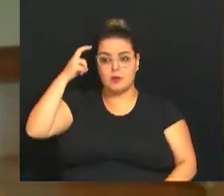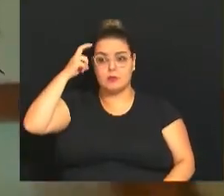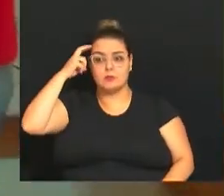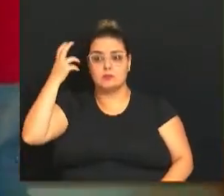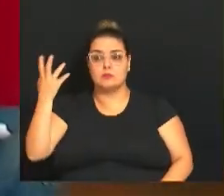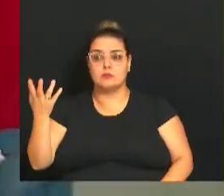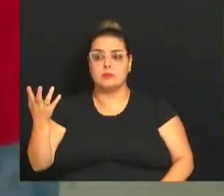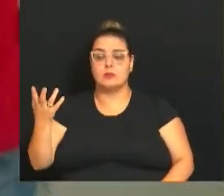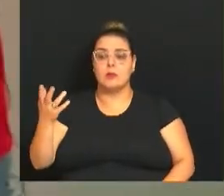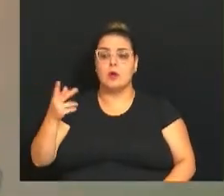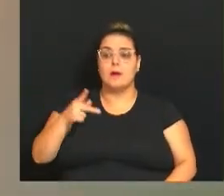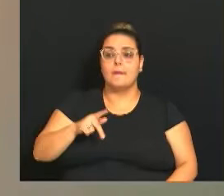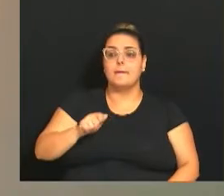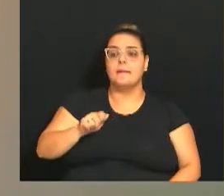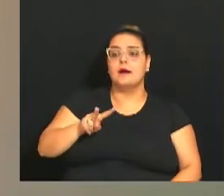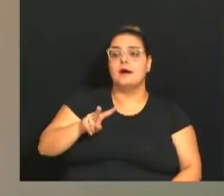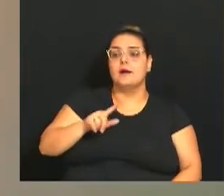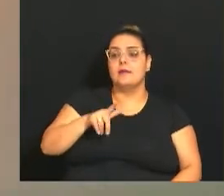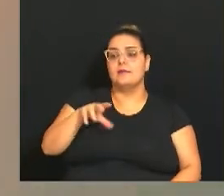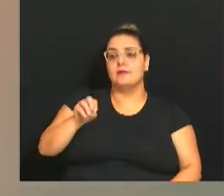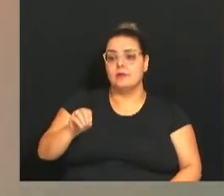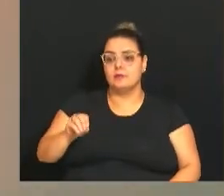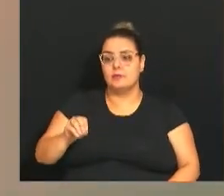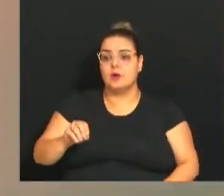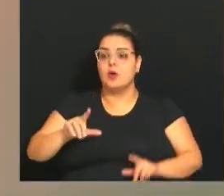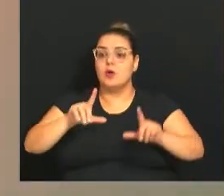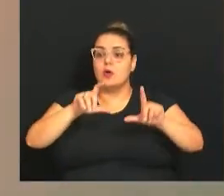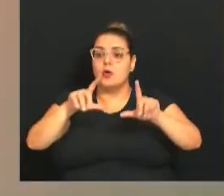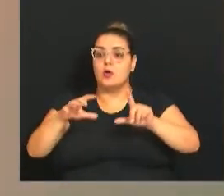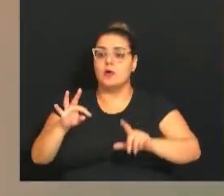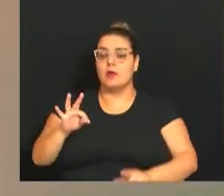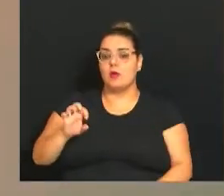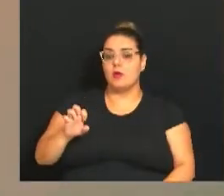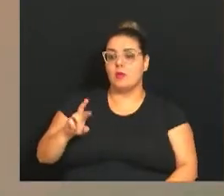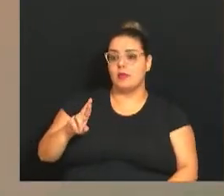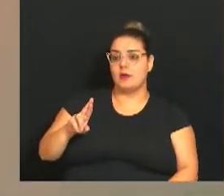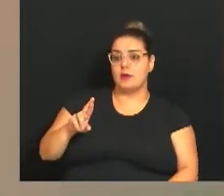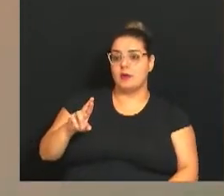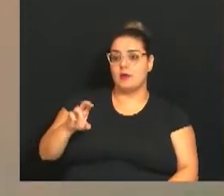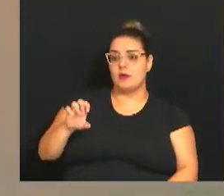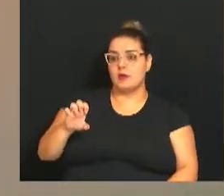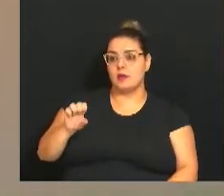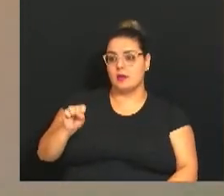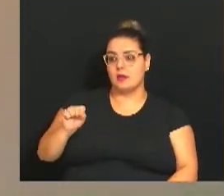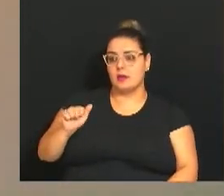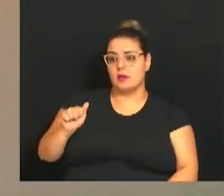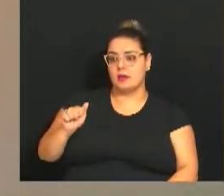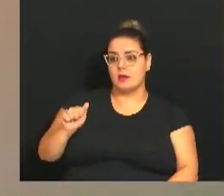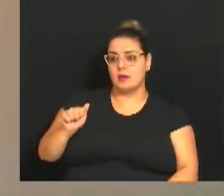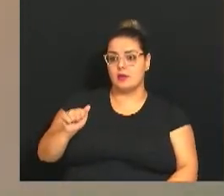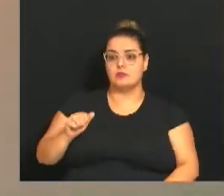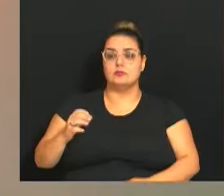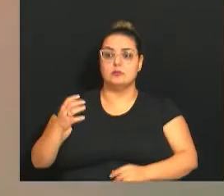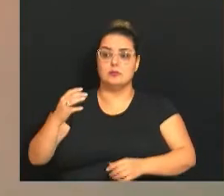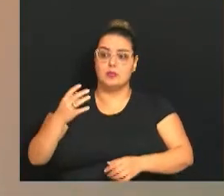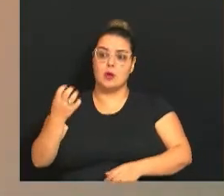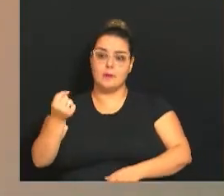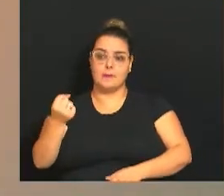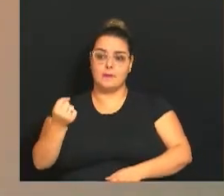Pavão Cultural, para mostrar justamente essas fotos que a Tereza falou em preto e branco. Fale um pouquinho dessas fotos, desses quadros para a gente aqui,